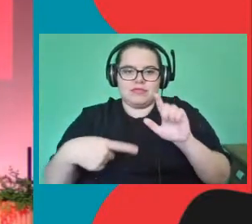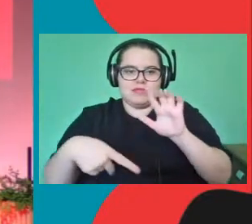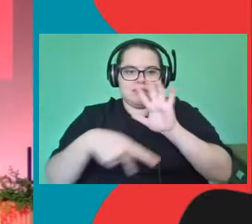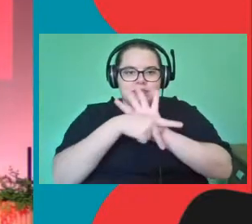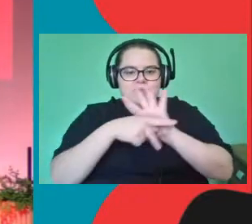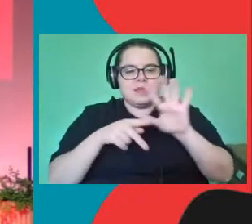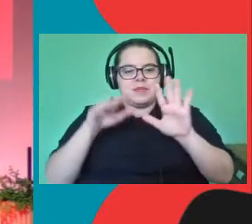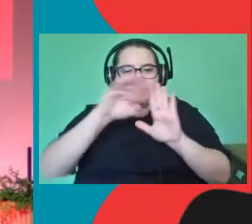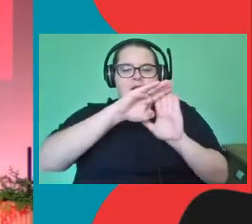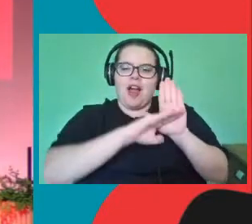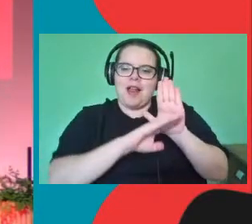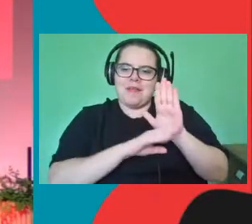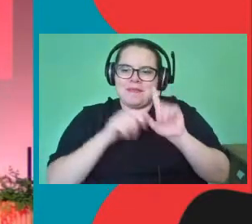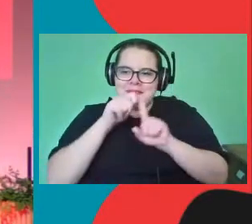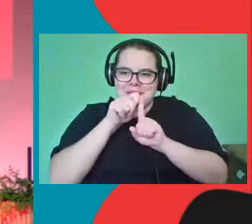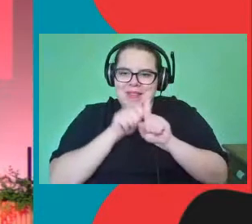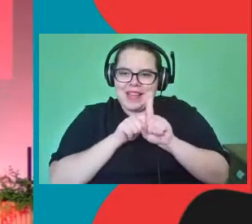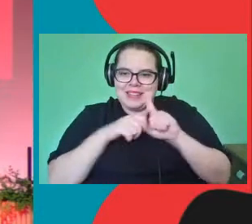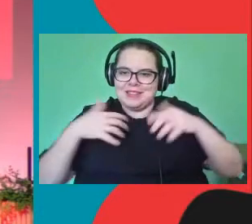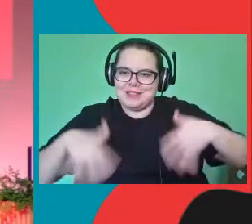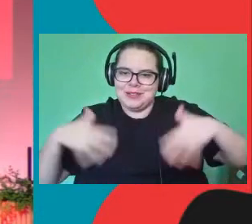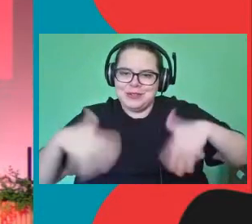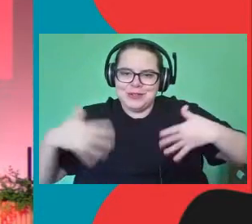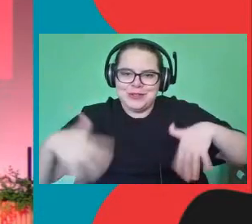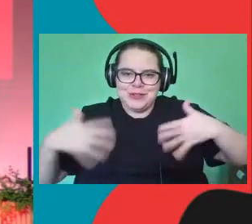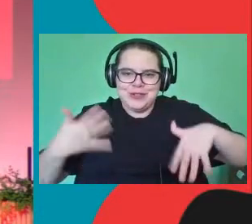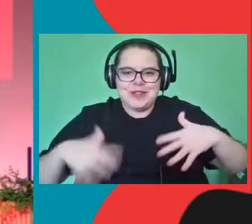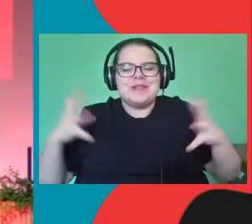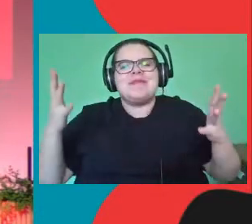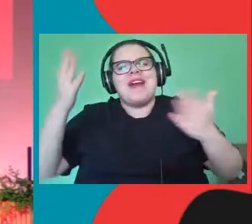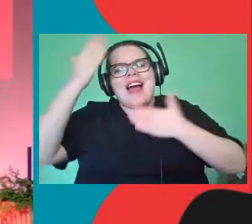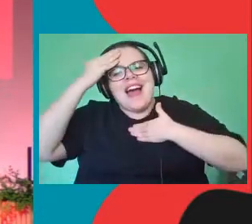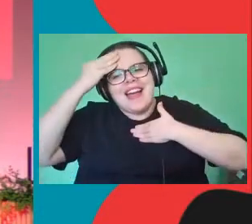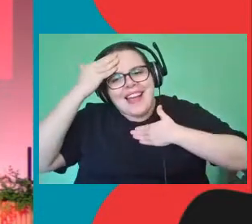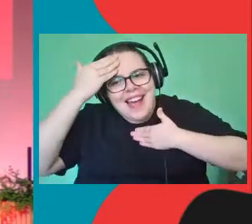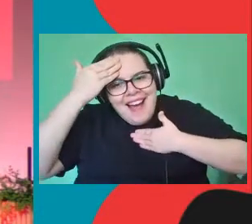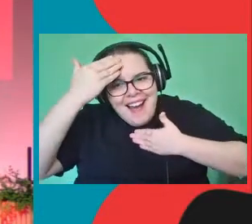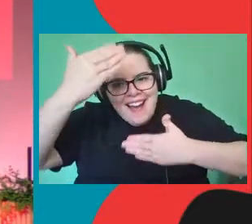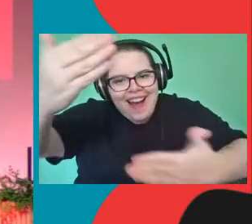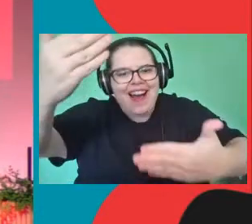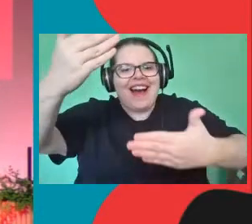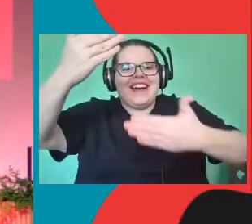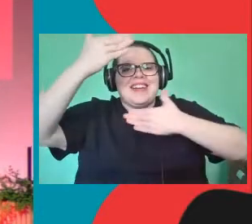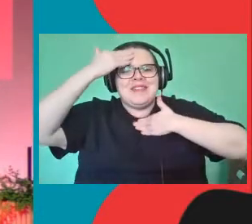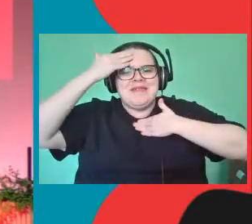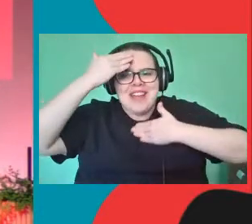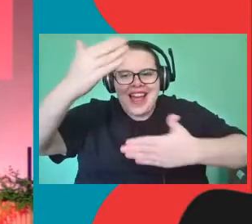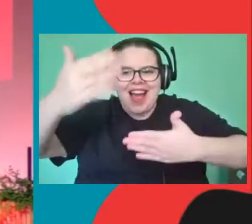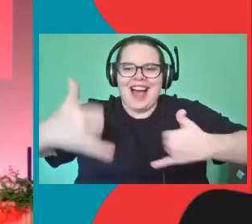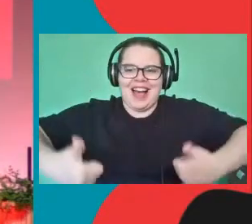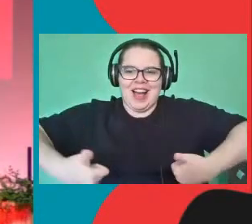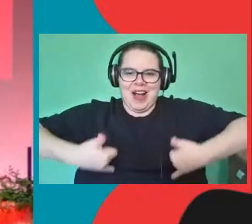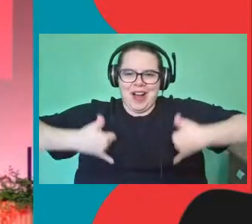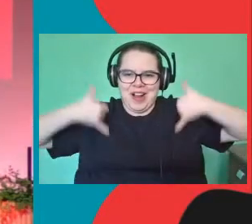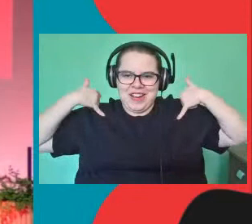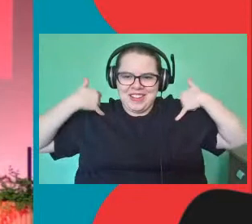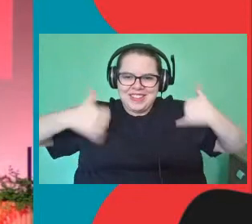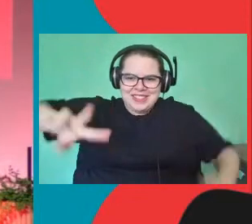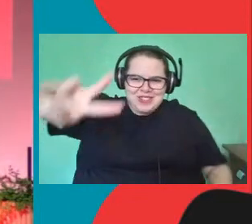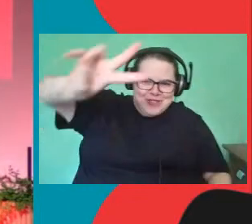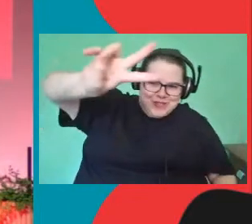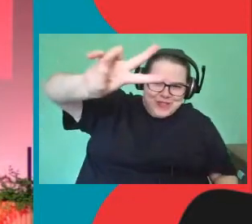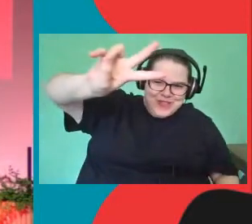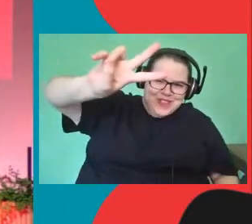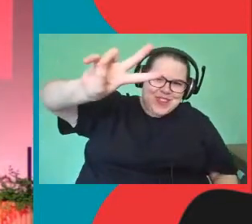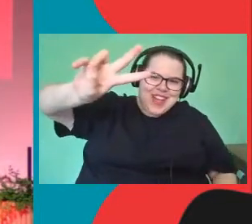a nossa programação mensal. Isso aí, pessoal, muito obrigada. Eu tô aqui com muito orgulho, né? Segunda edição.